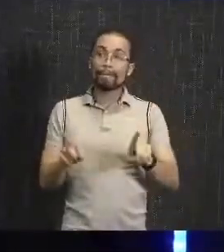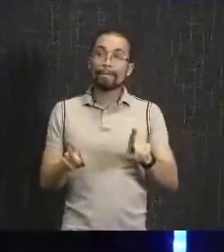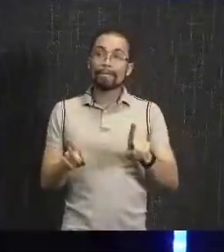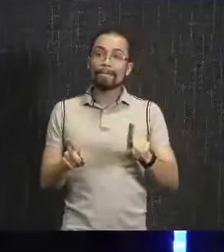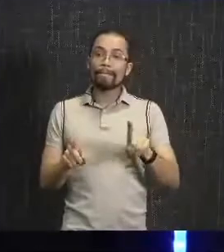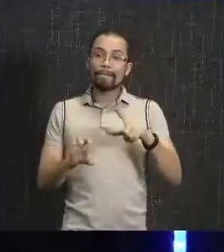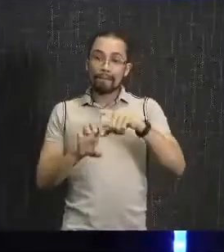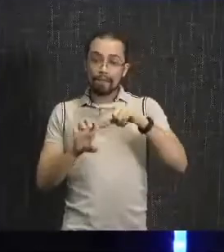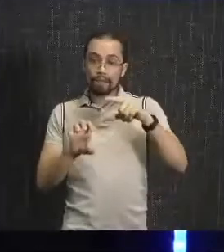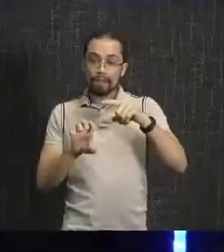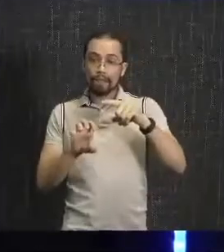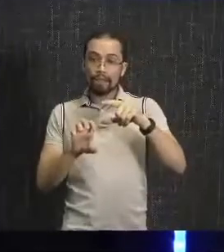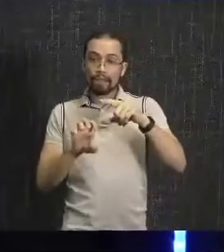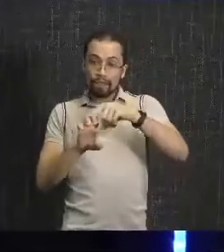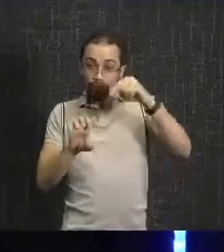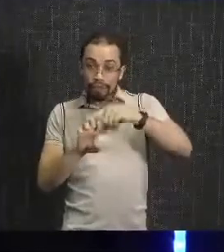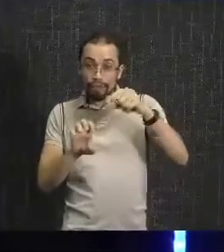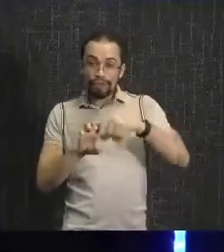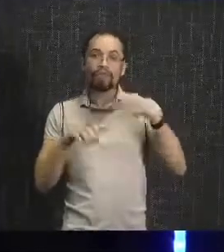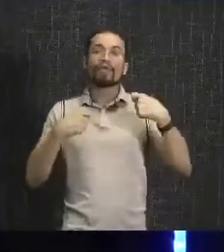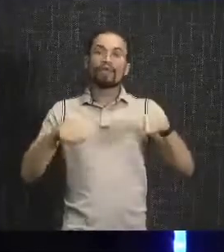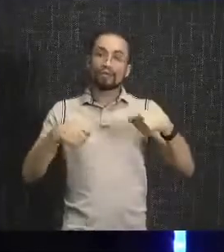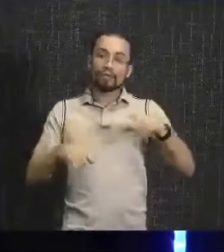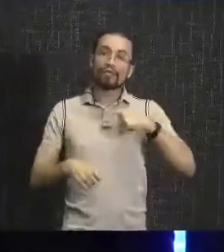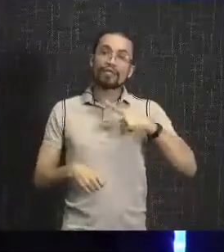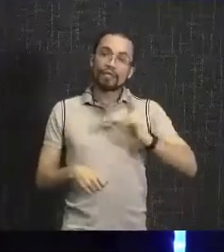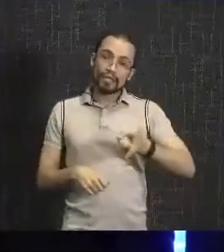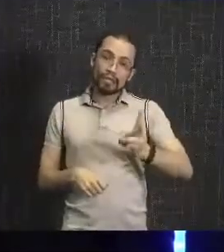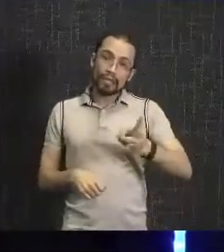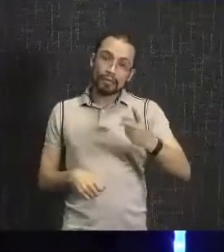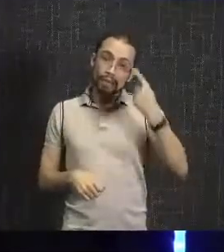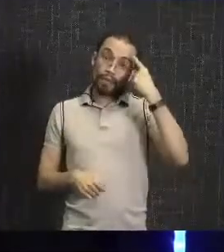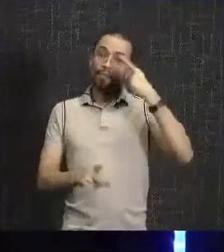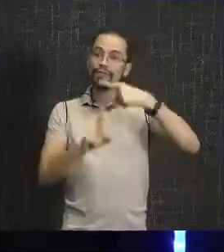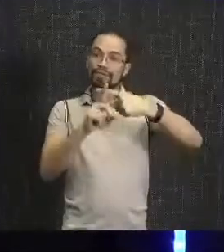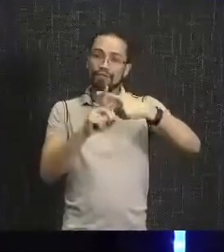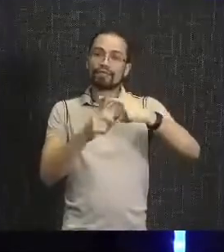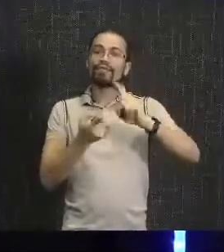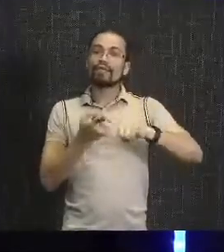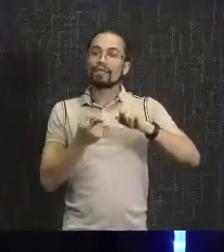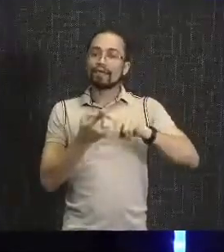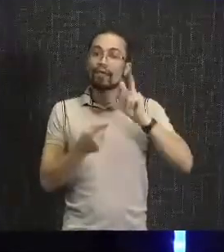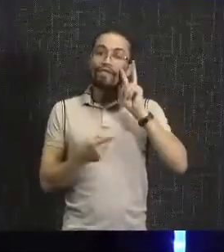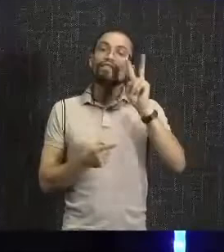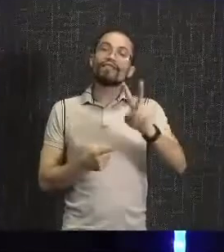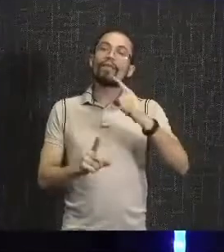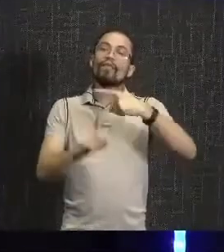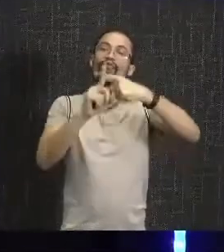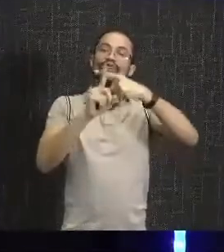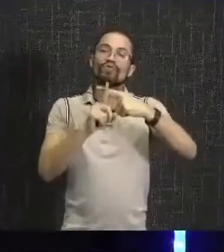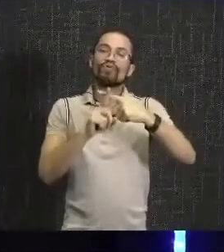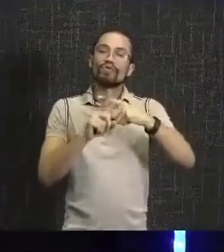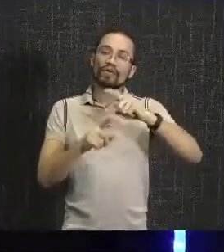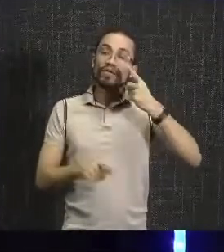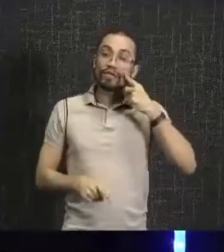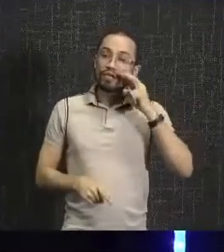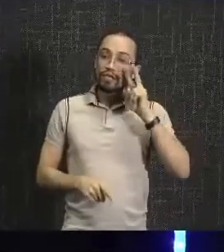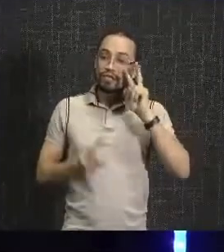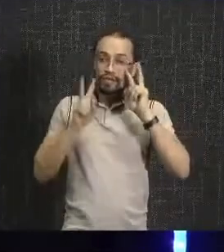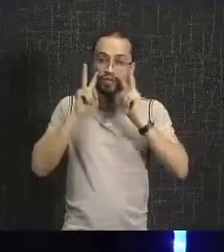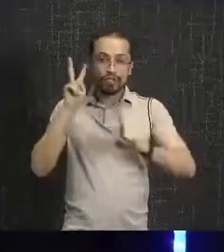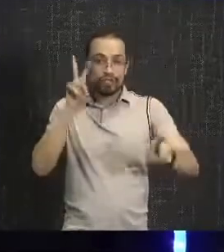com certeza, precisa ter sempre o otimismo e a visão positiva de identificar todas essas oportunidades,